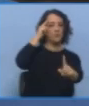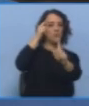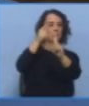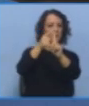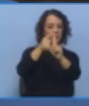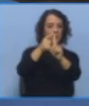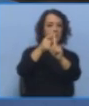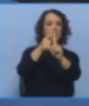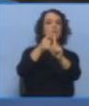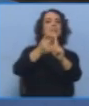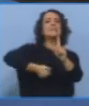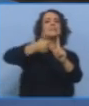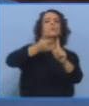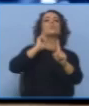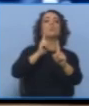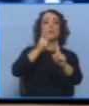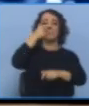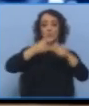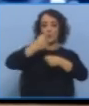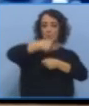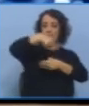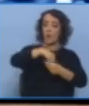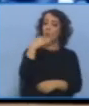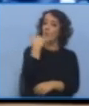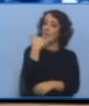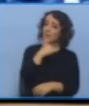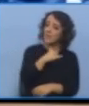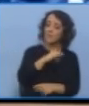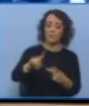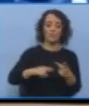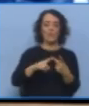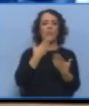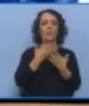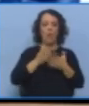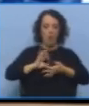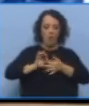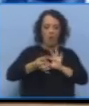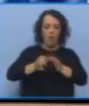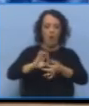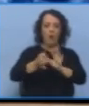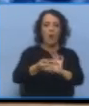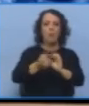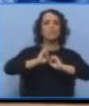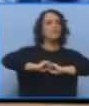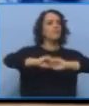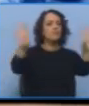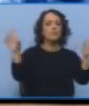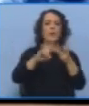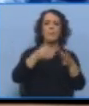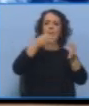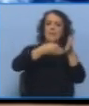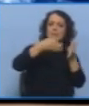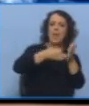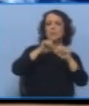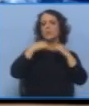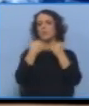desde logo a felicidade dos seus colaboradores, desde logo criar valor em toda a cadeia para os seus fornecedores, para os seus clientes, para a